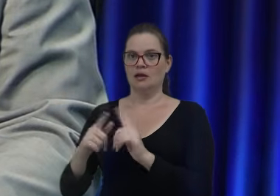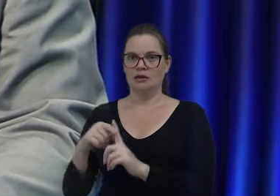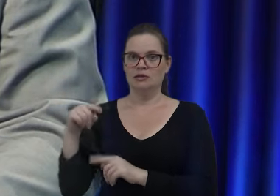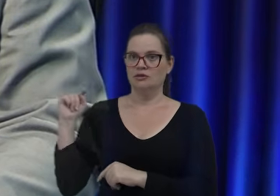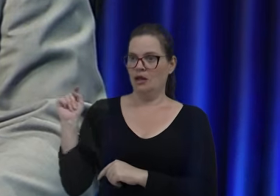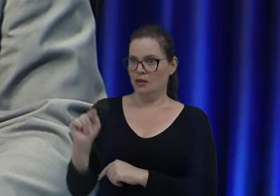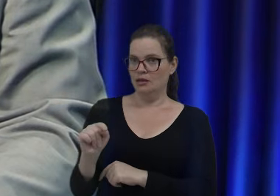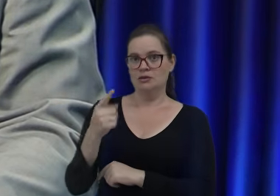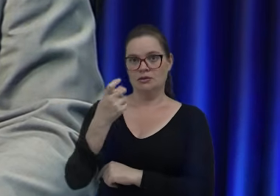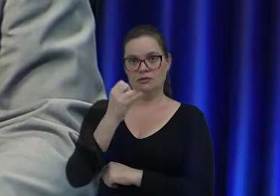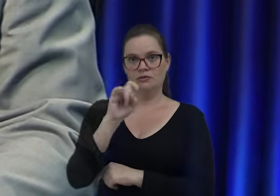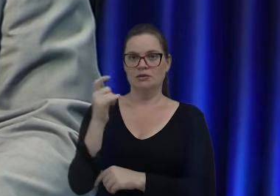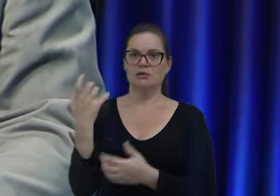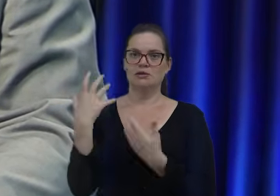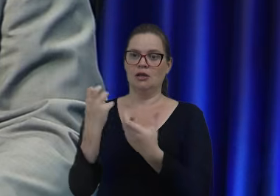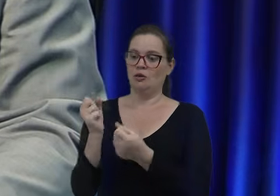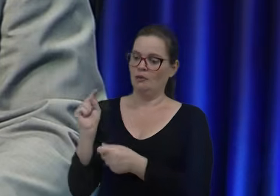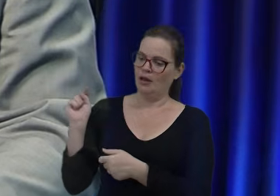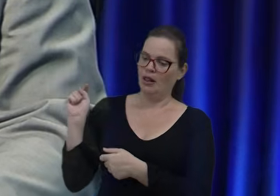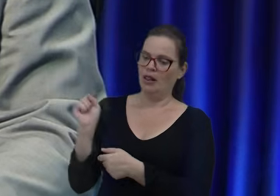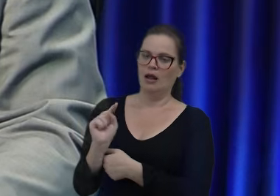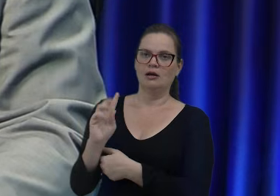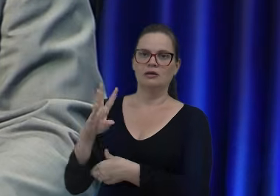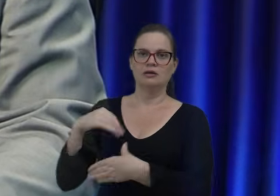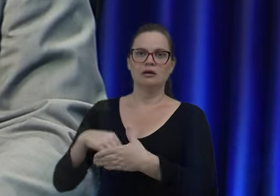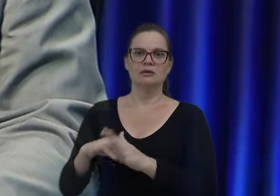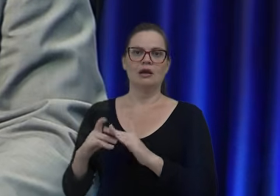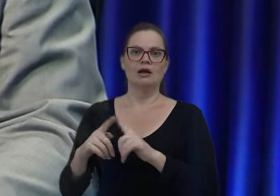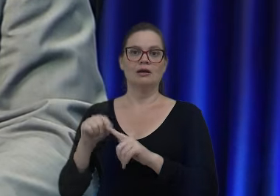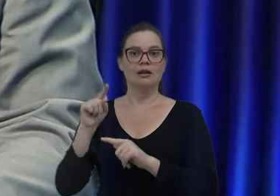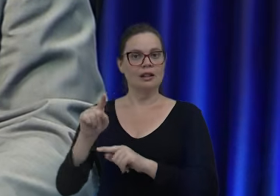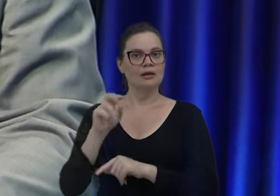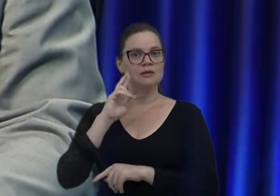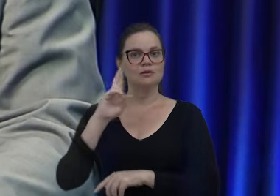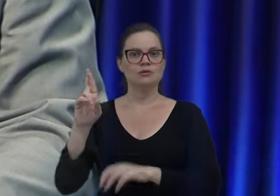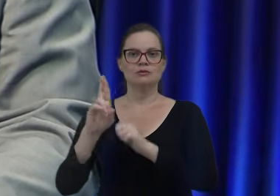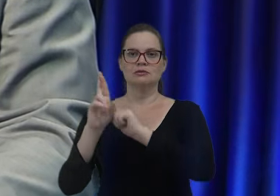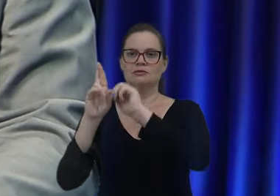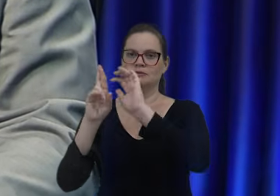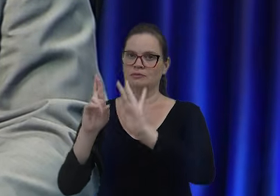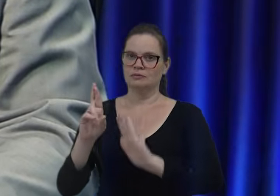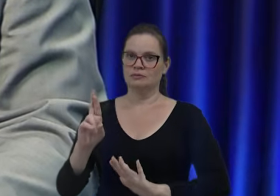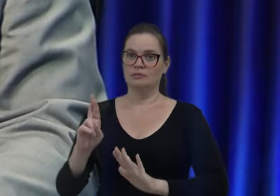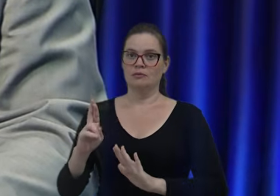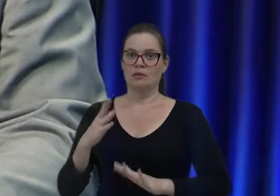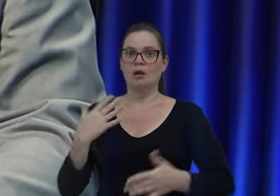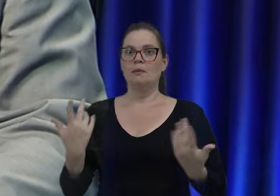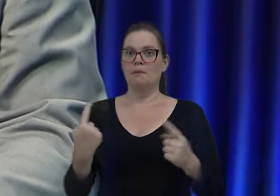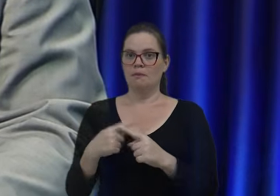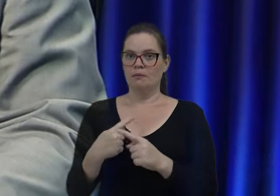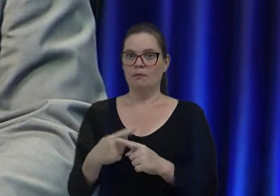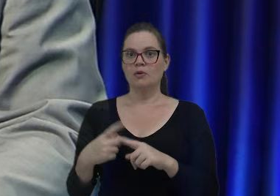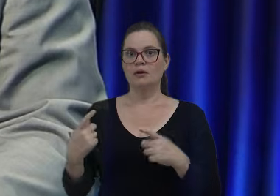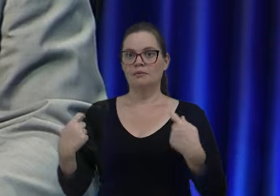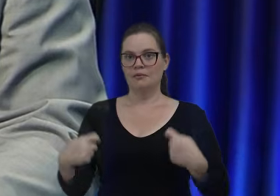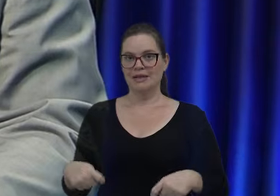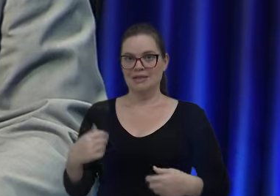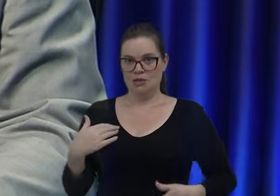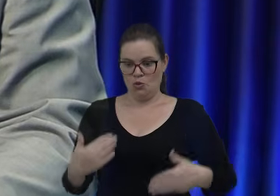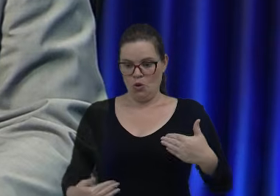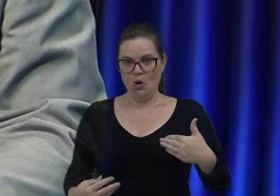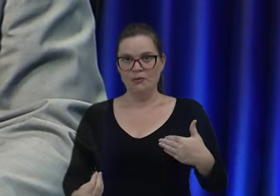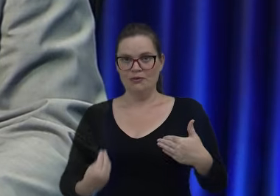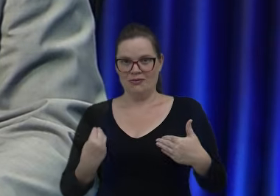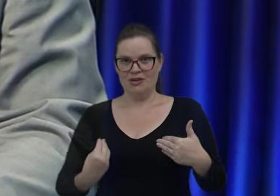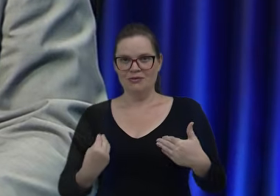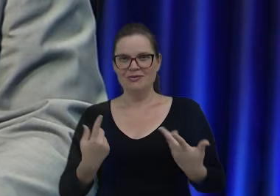está nutrindo, né? Porque nós somos membros do corpo. O corpo está vivo, mas o membro precisa estar ligado para que